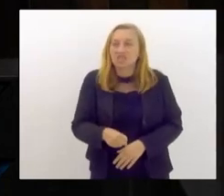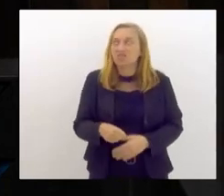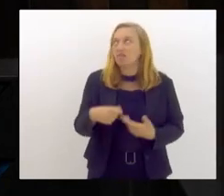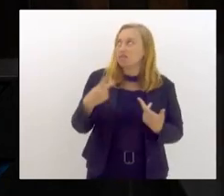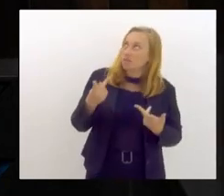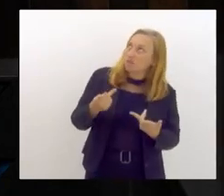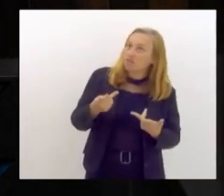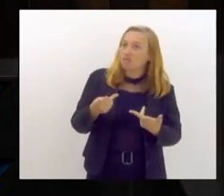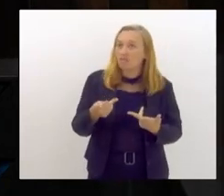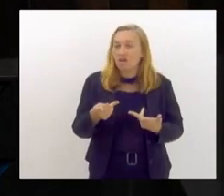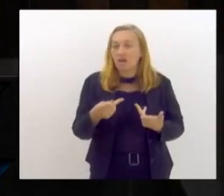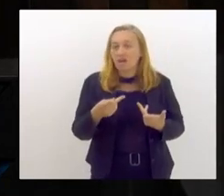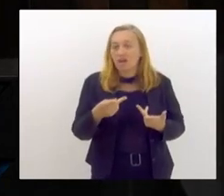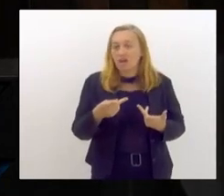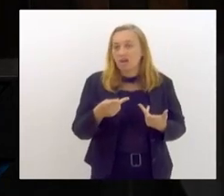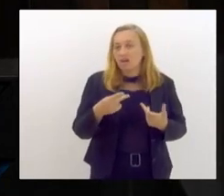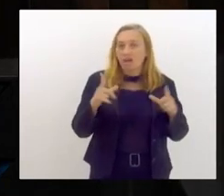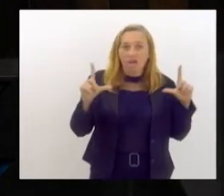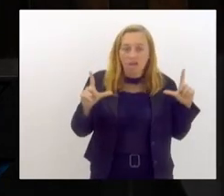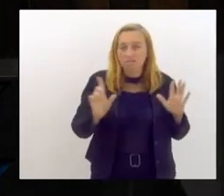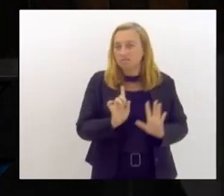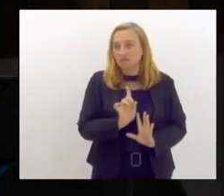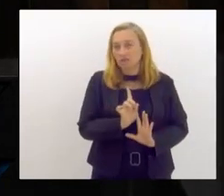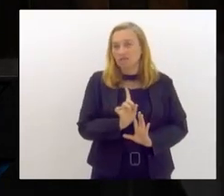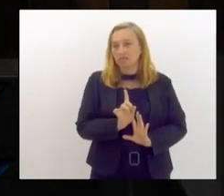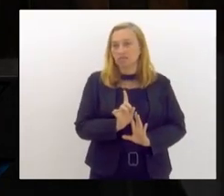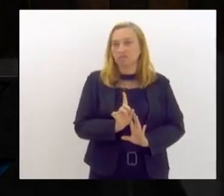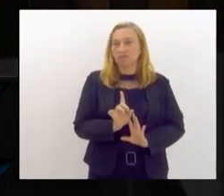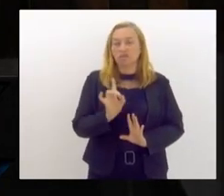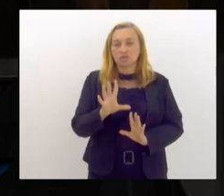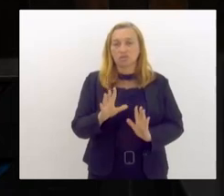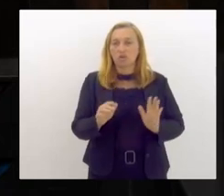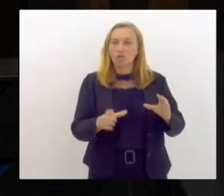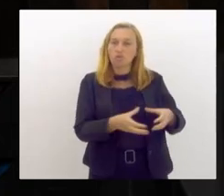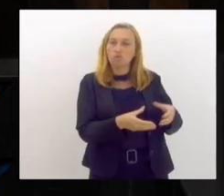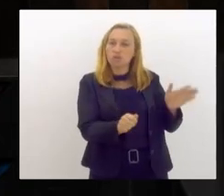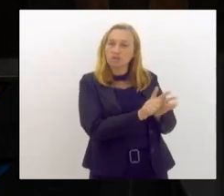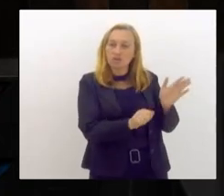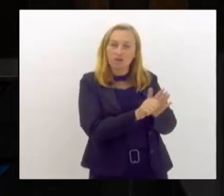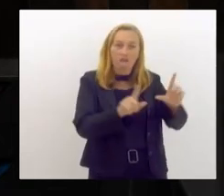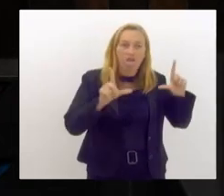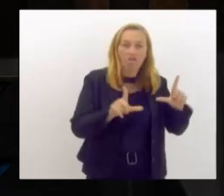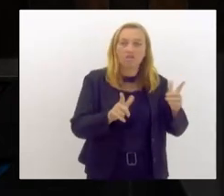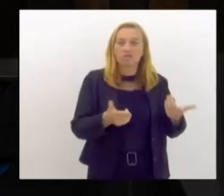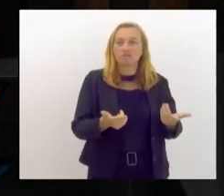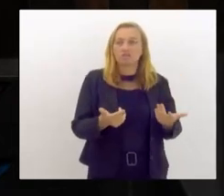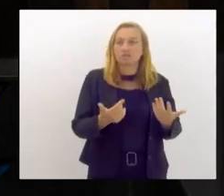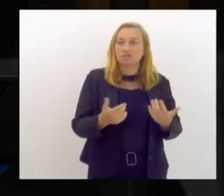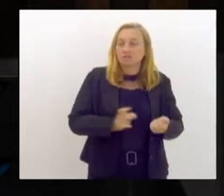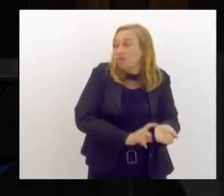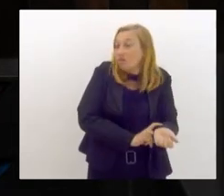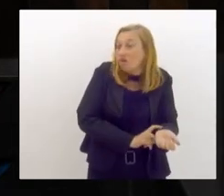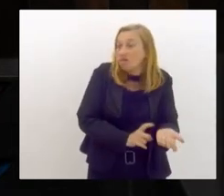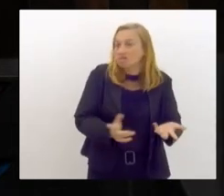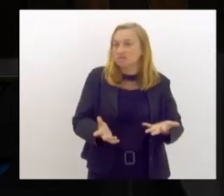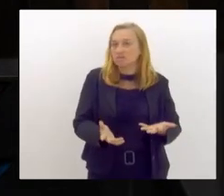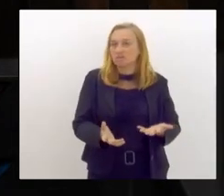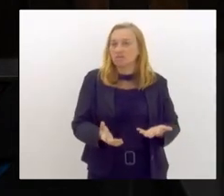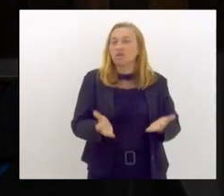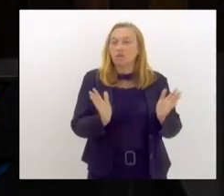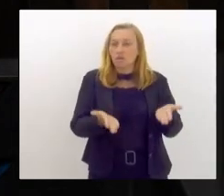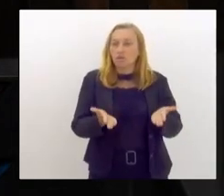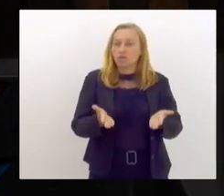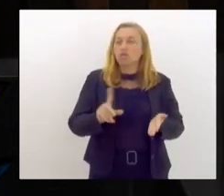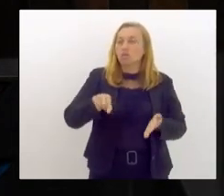aqui nenhum tipo de pantomima, quem faz é a bancada da droga. Mas a bancada da droga fica desesperada. Eles tomaram hoje